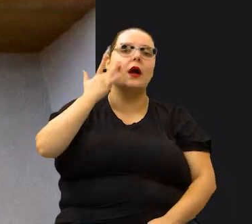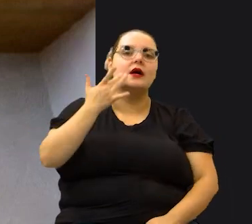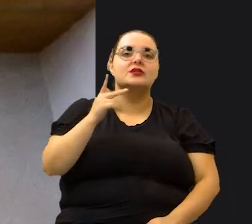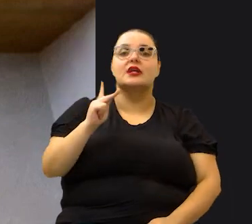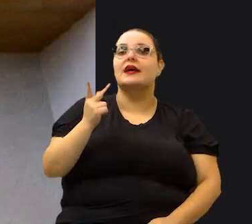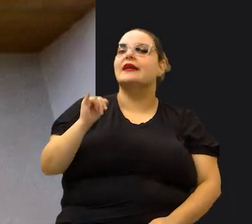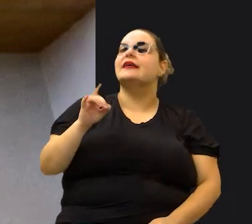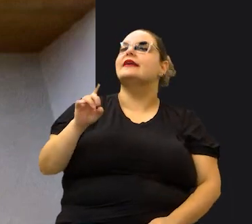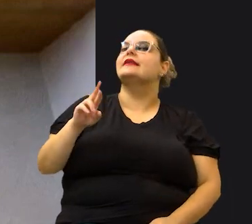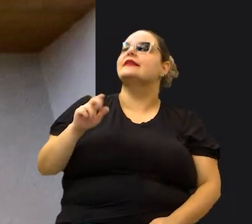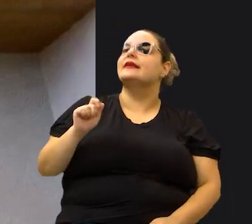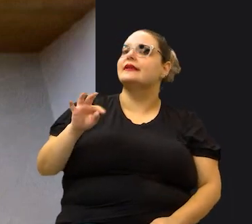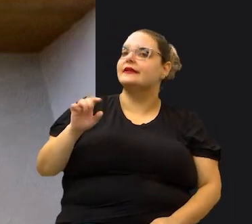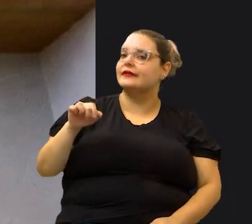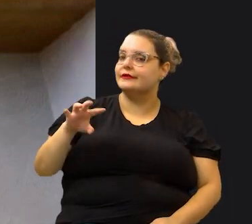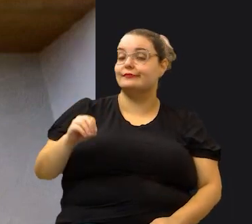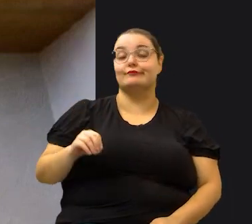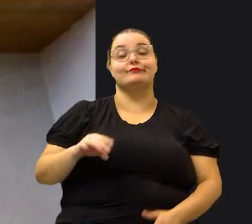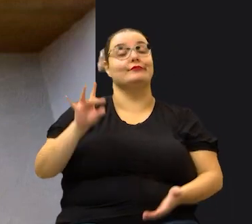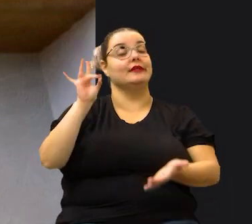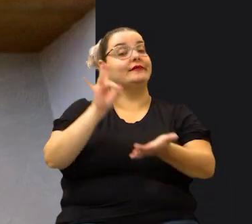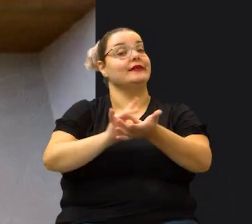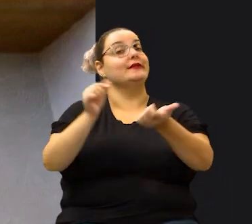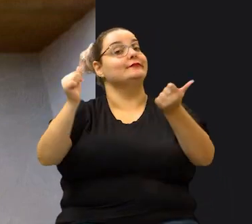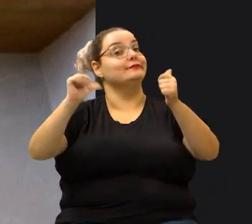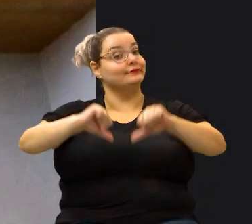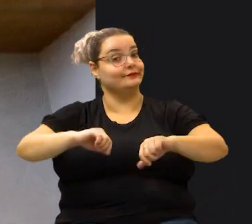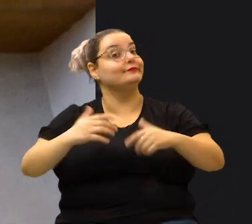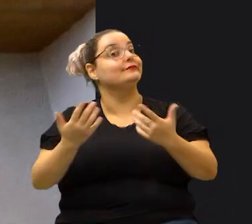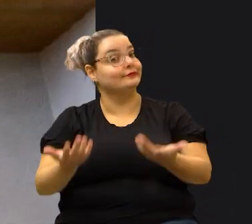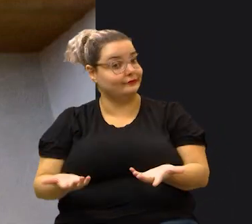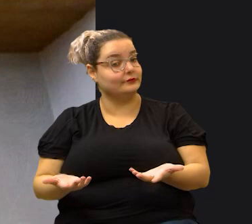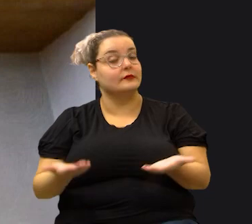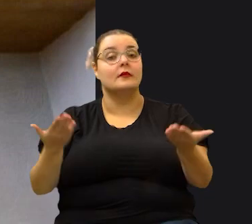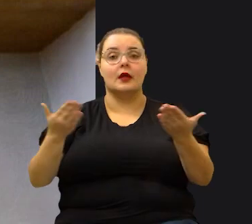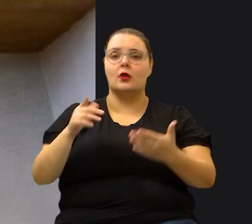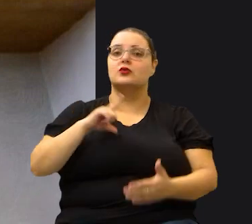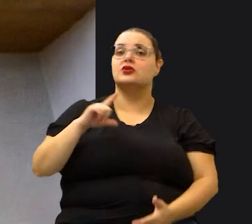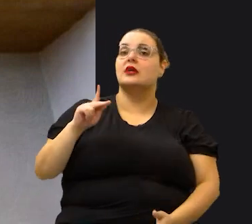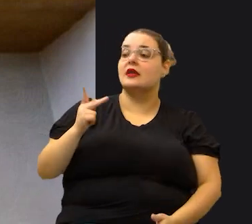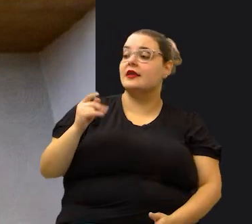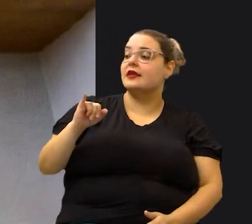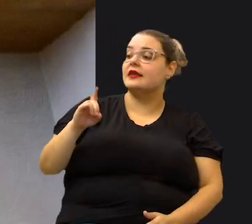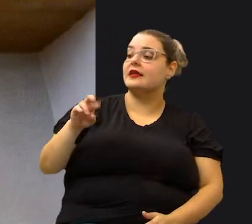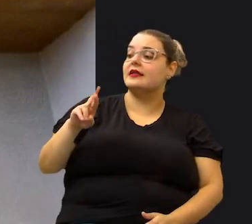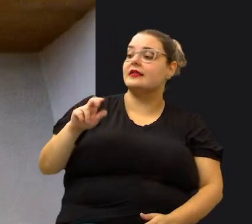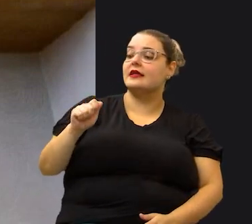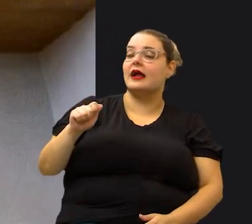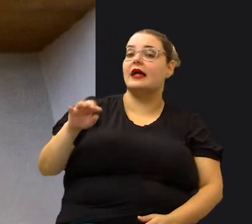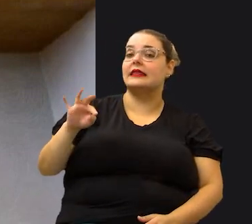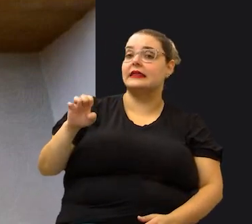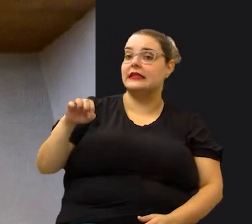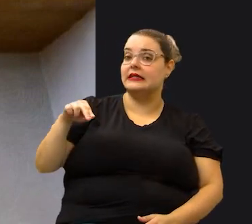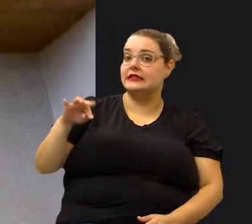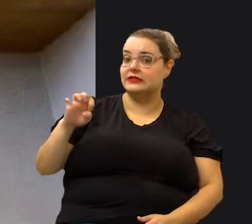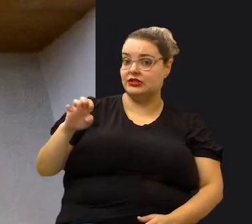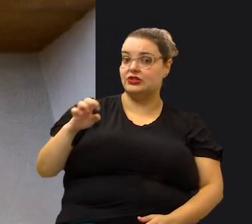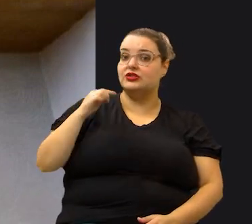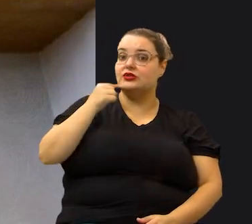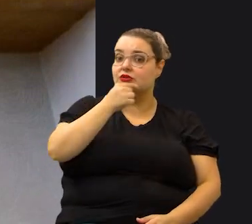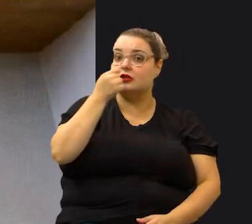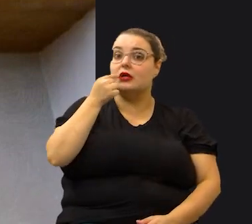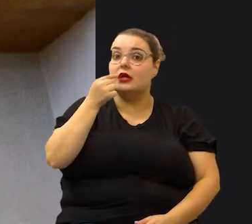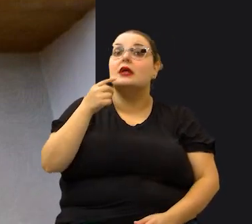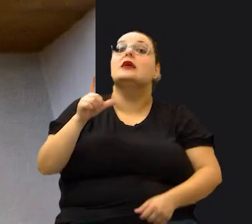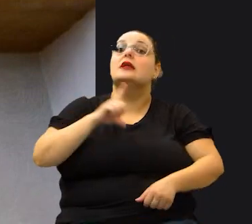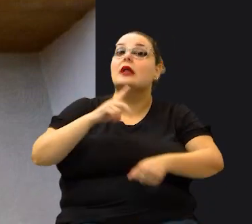que está hidratando, melhorando os sintomas, e, na verdade, está piorando eles. Hoje existem hidratantes labiais, alguns, às vezes, até com